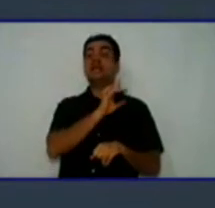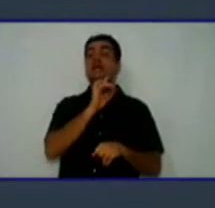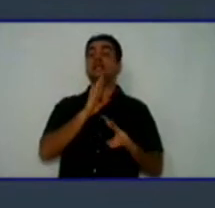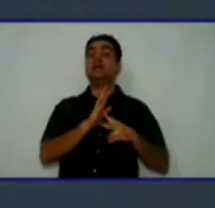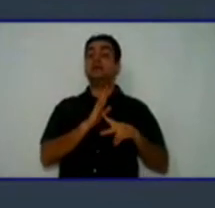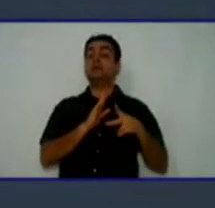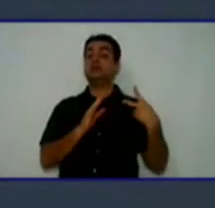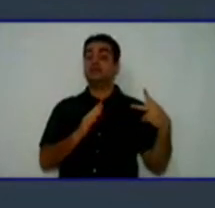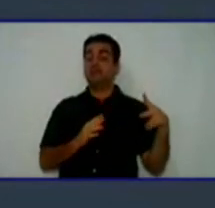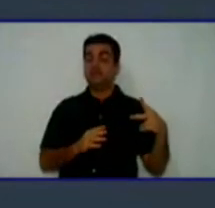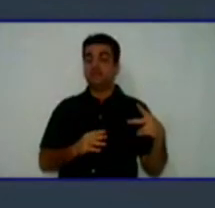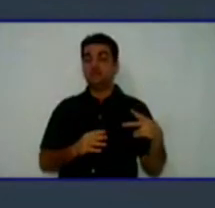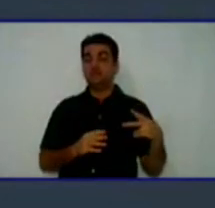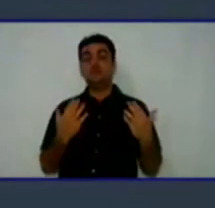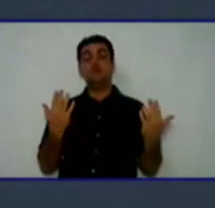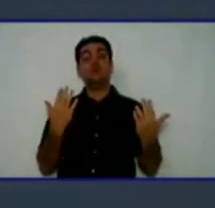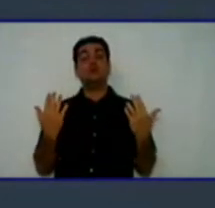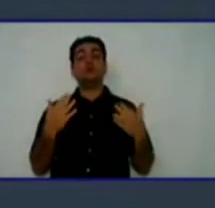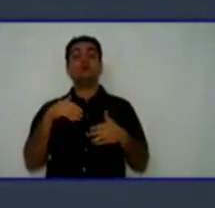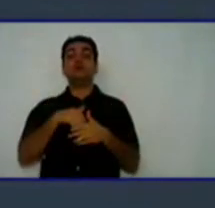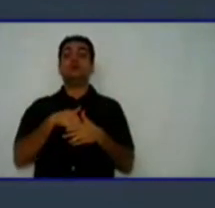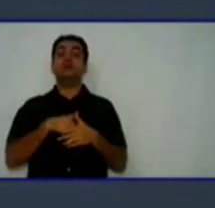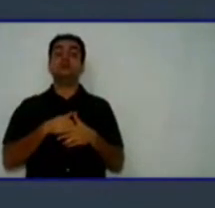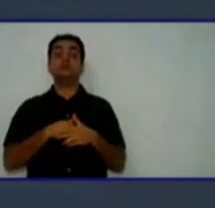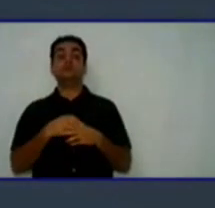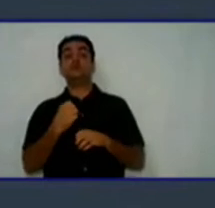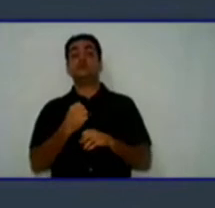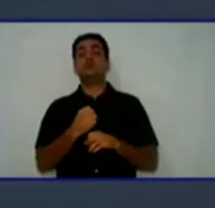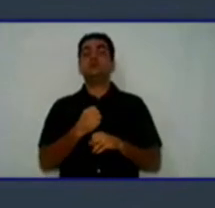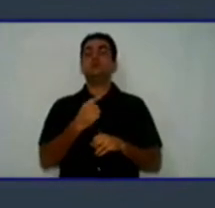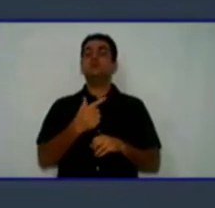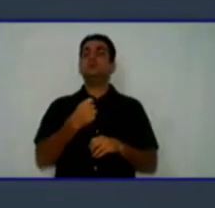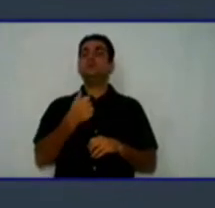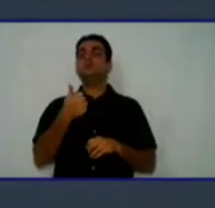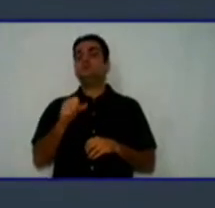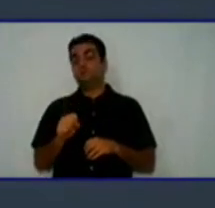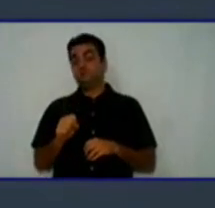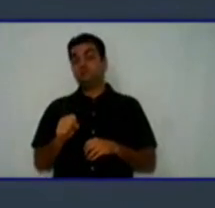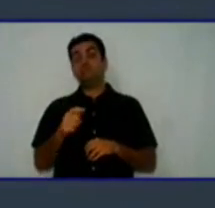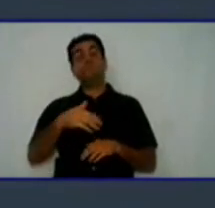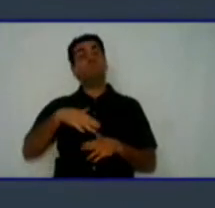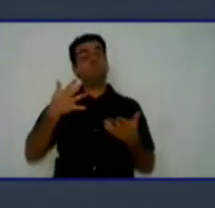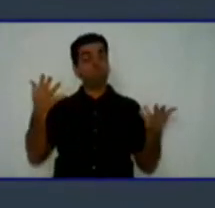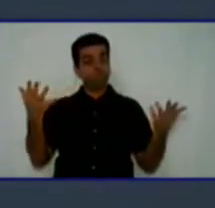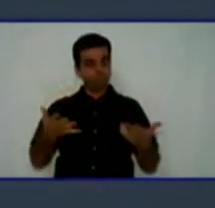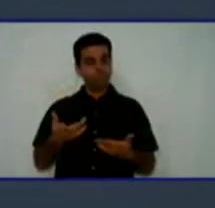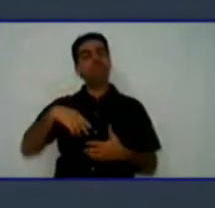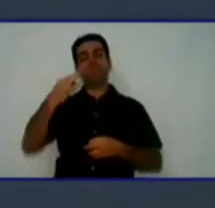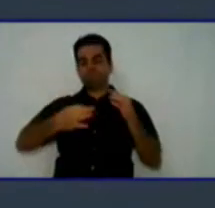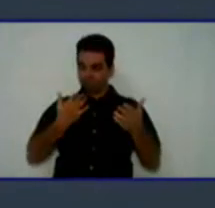campanha relativas às eleições de 2018, as quais foram julgadas